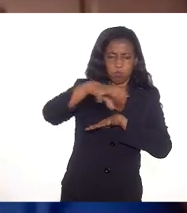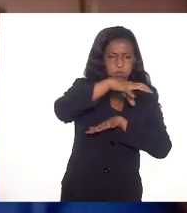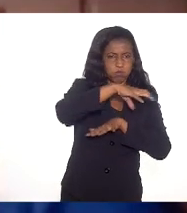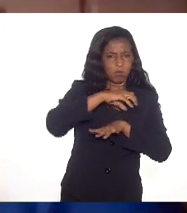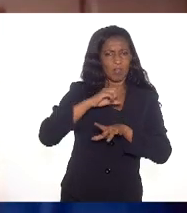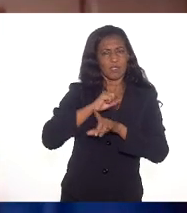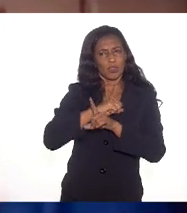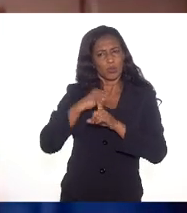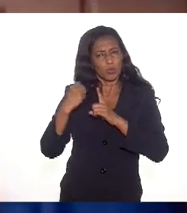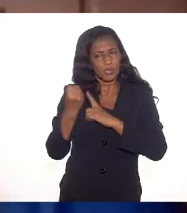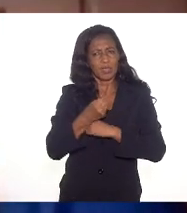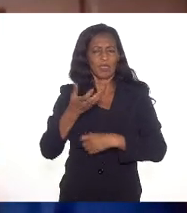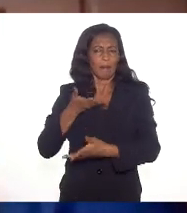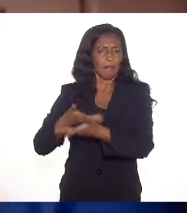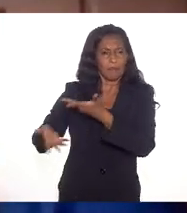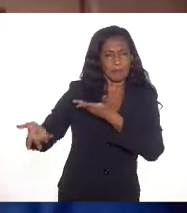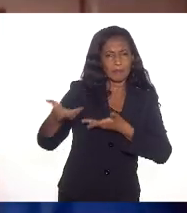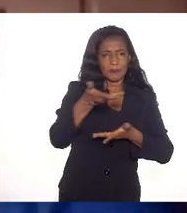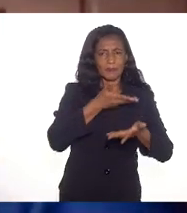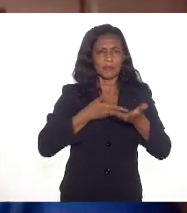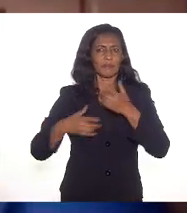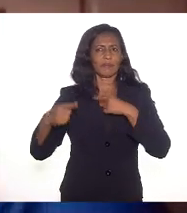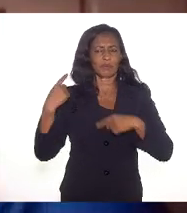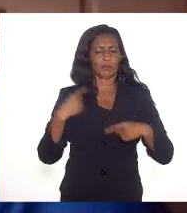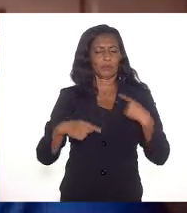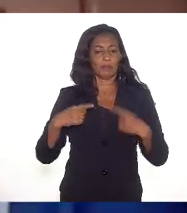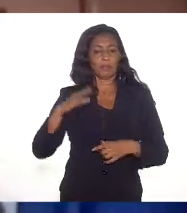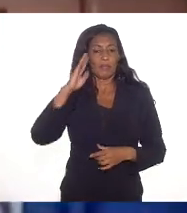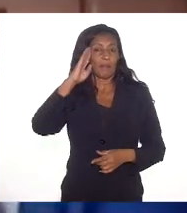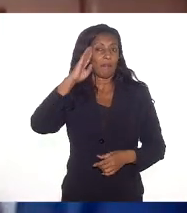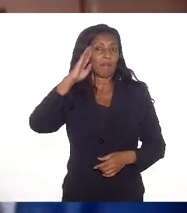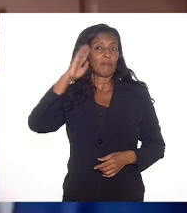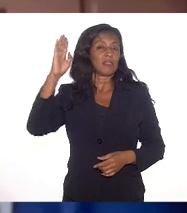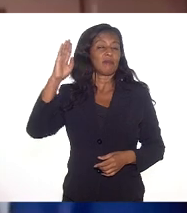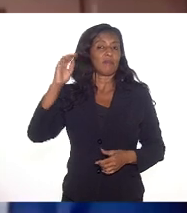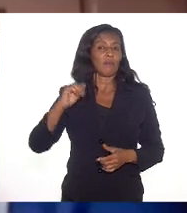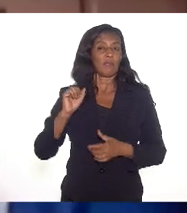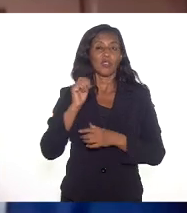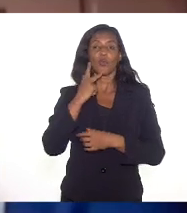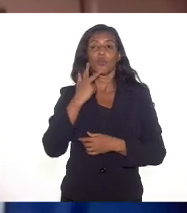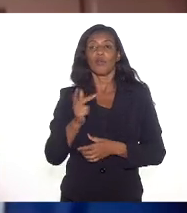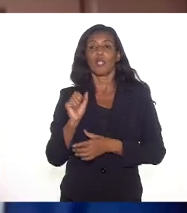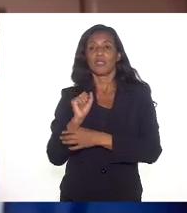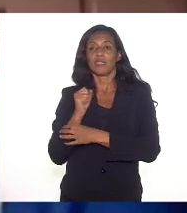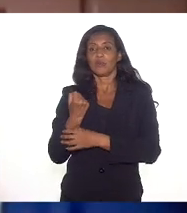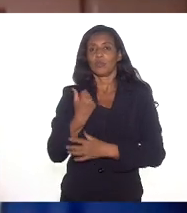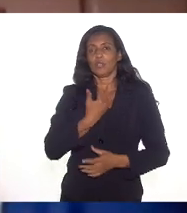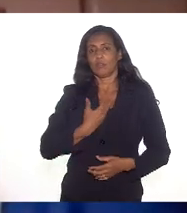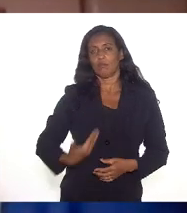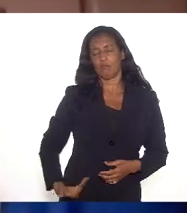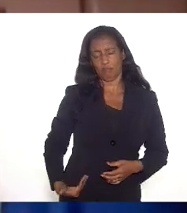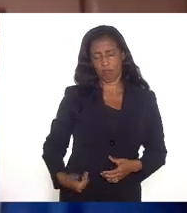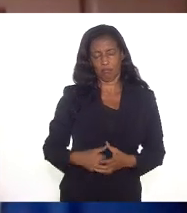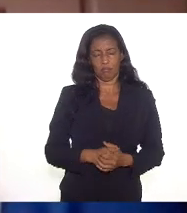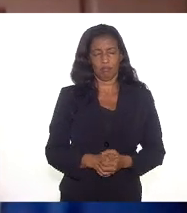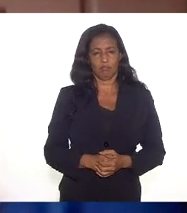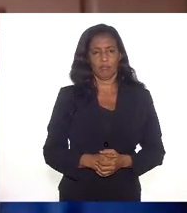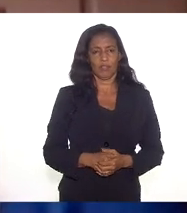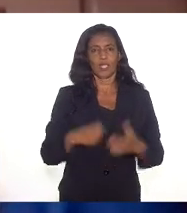sociedade participem das discussões, principalmente discussões inerentes à segurança pública. A gente